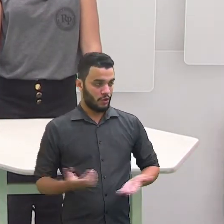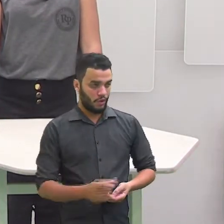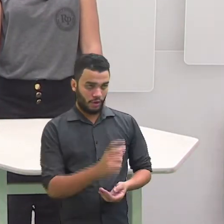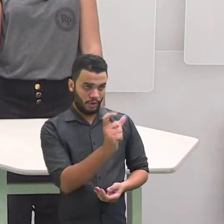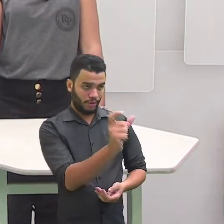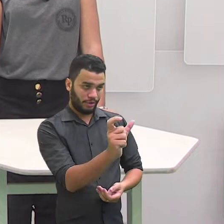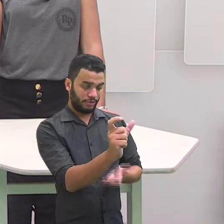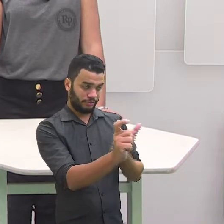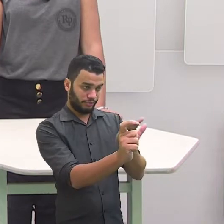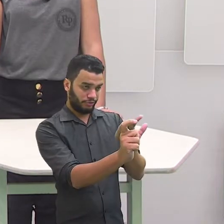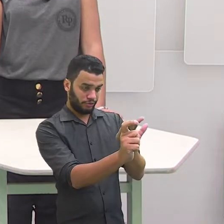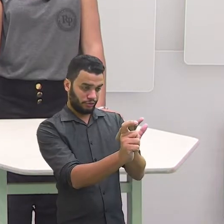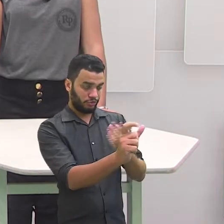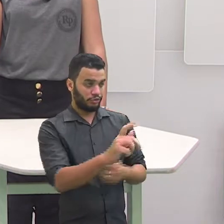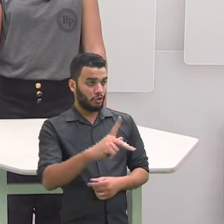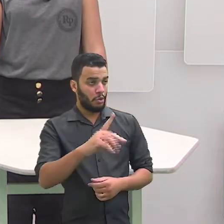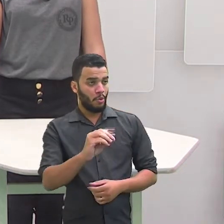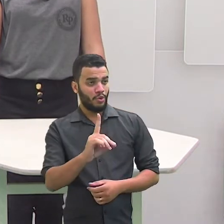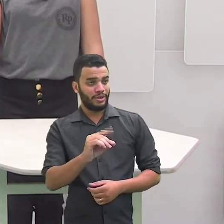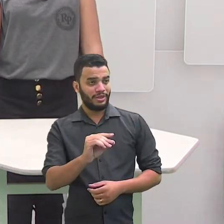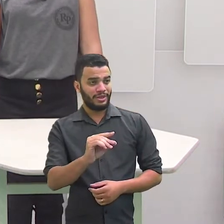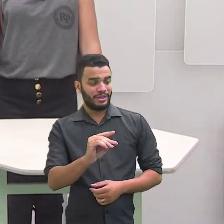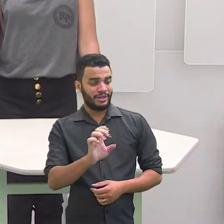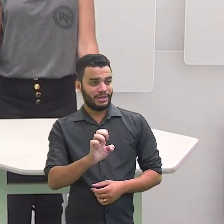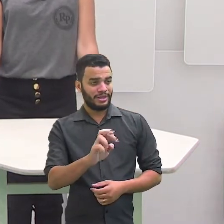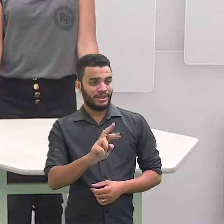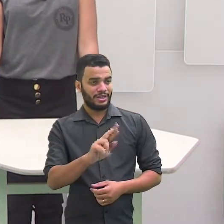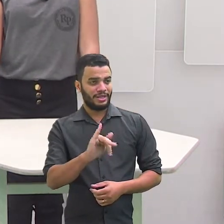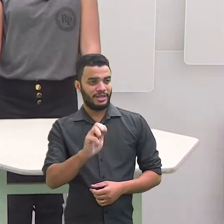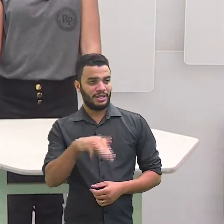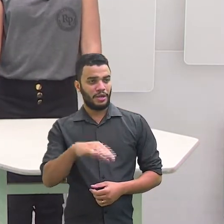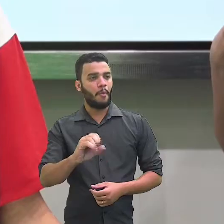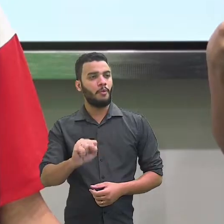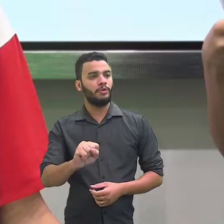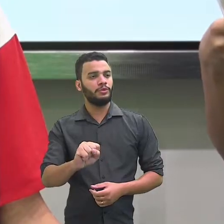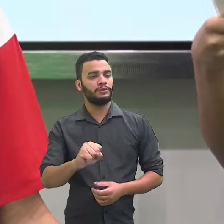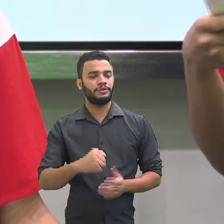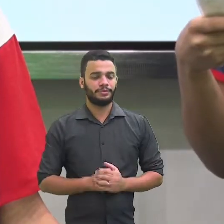é... Poderíamos. Poderíamos.